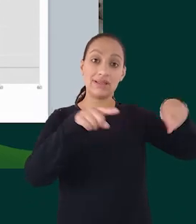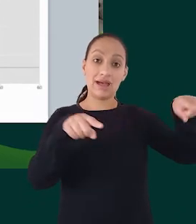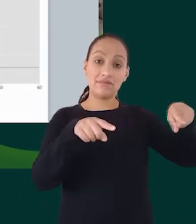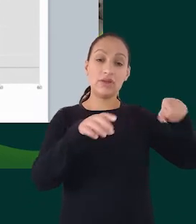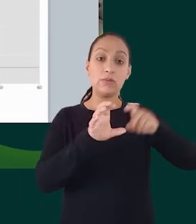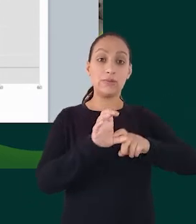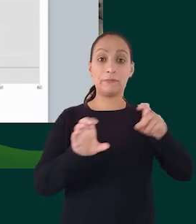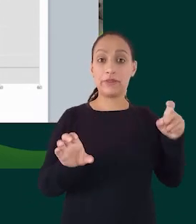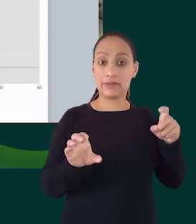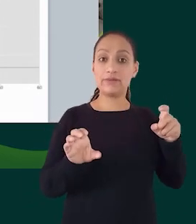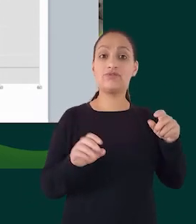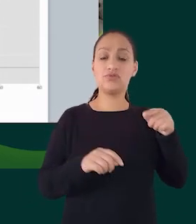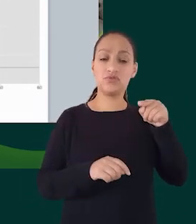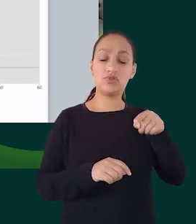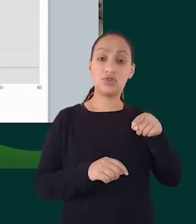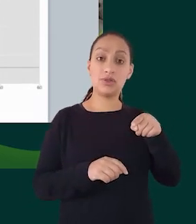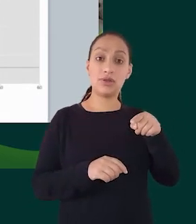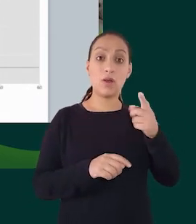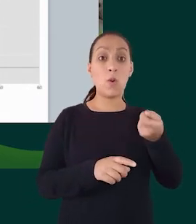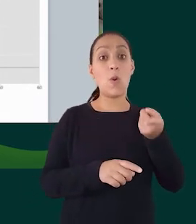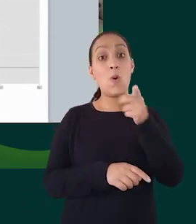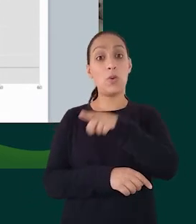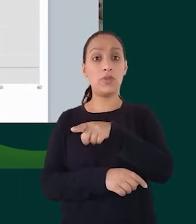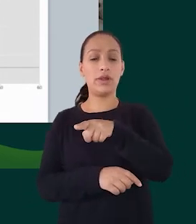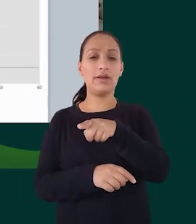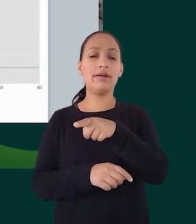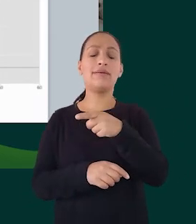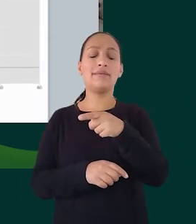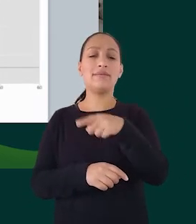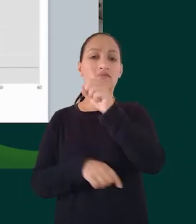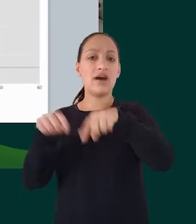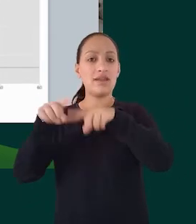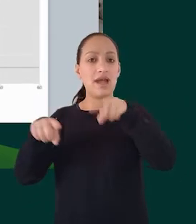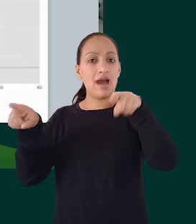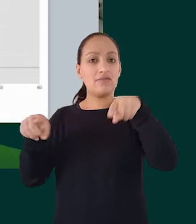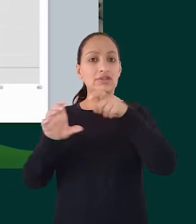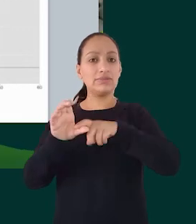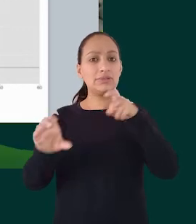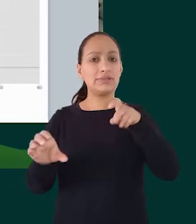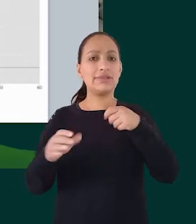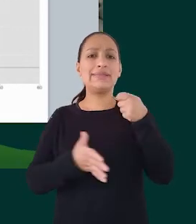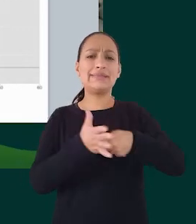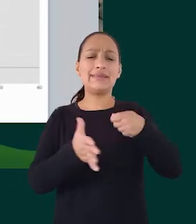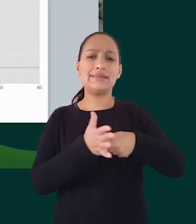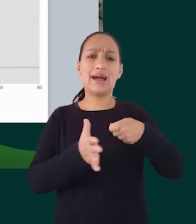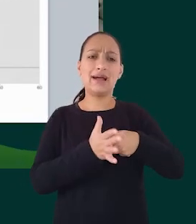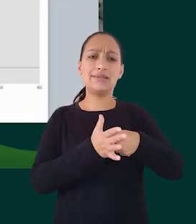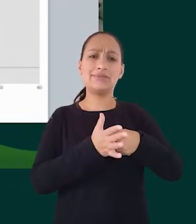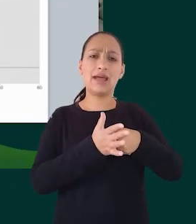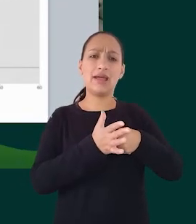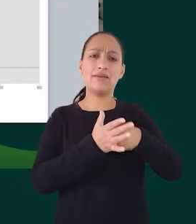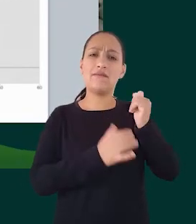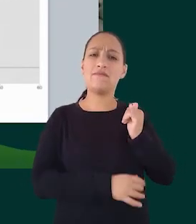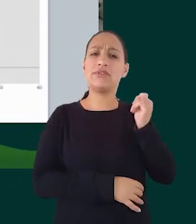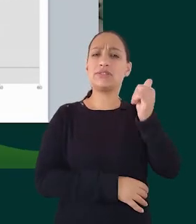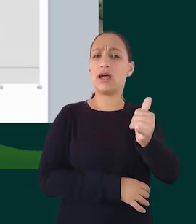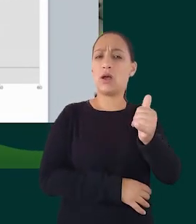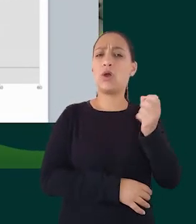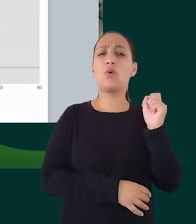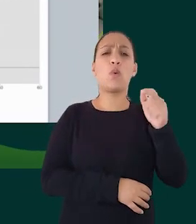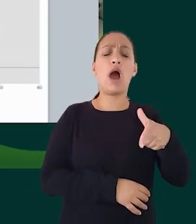independente e, a partir de outra variável dependente, tentar predizer. Ou seja, dizer qual o valor